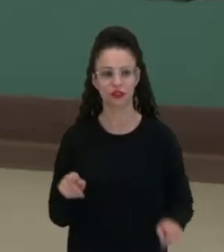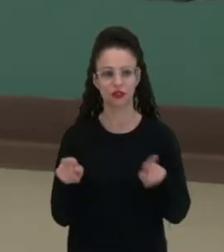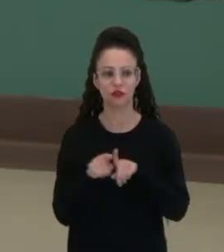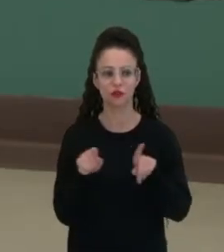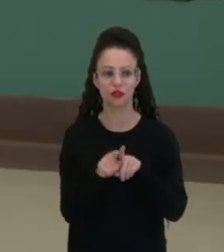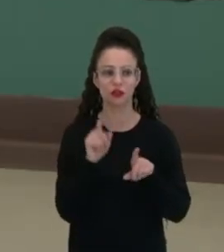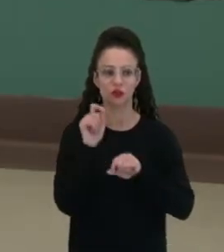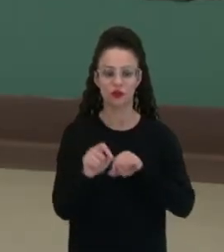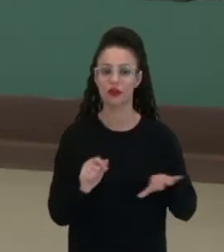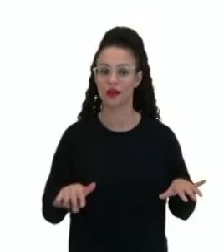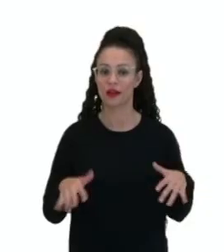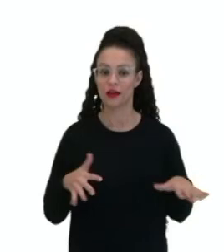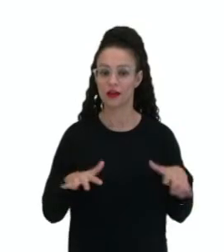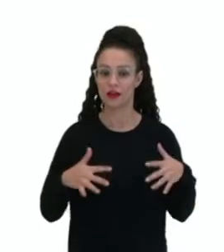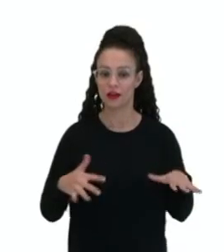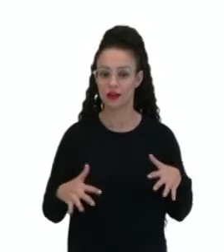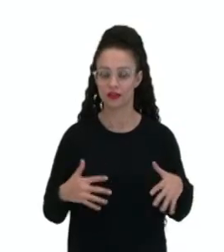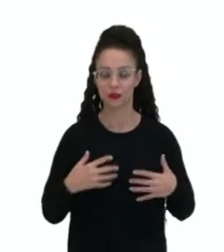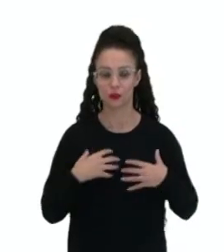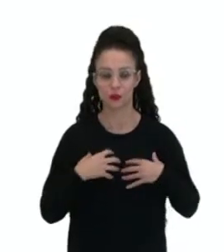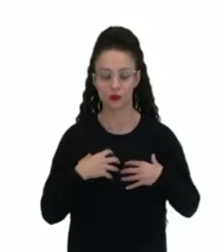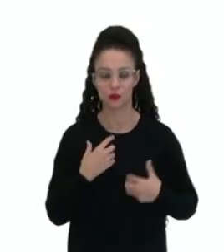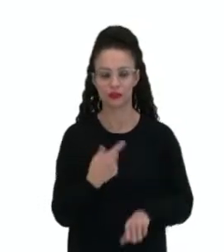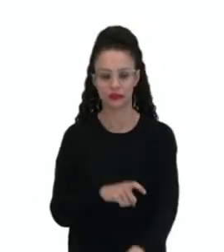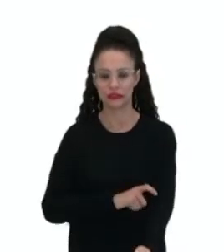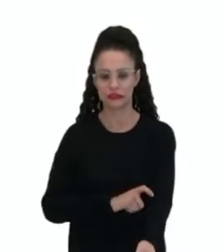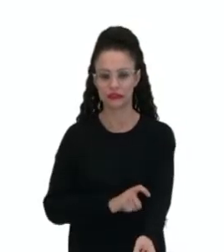o tremor, o fato de